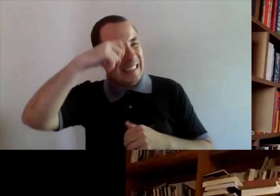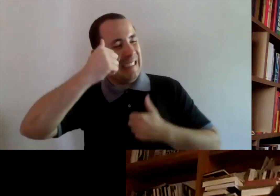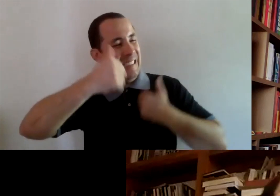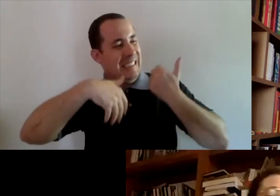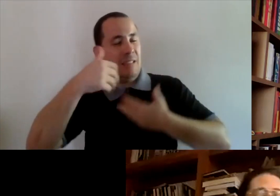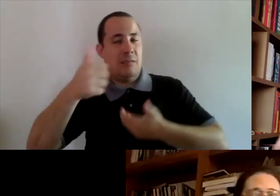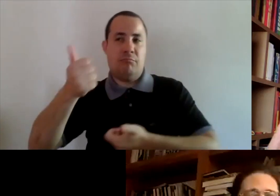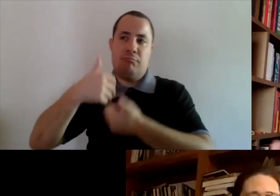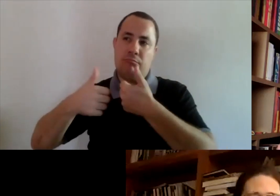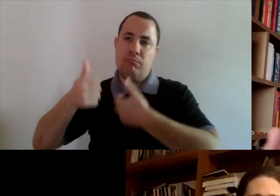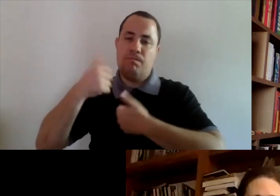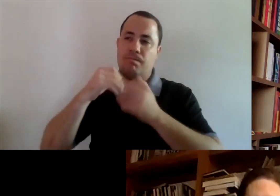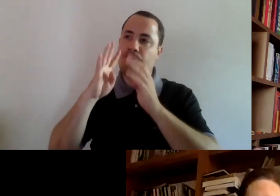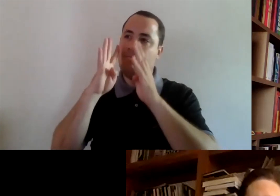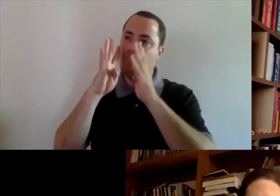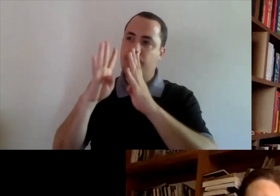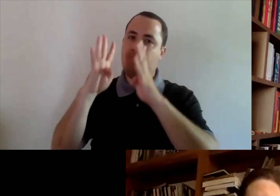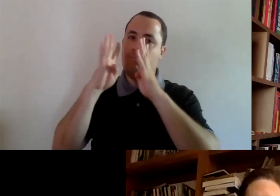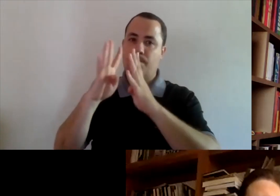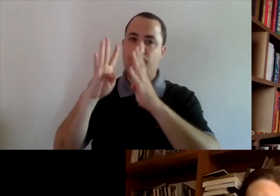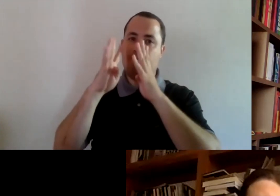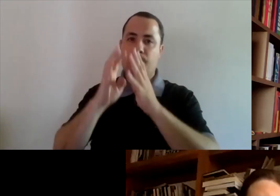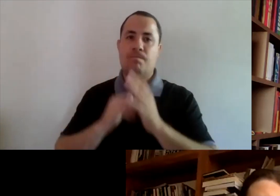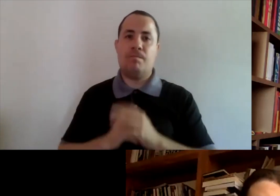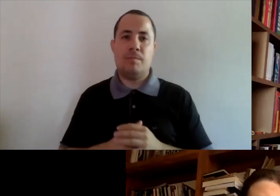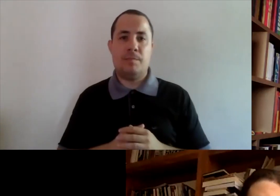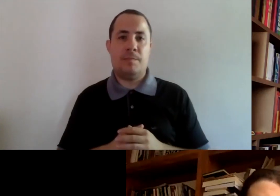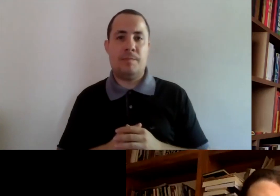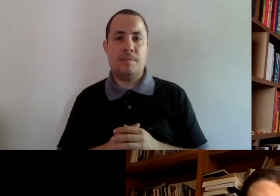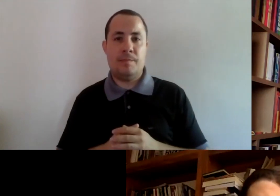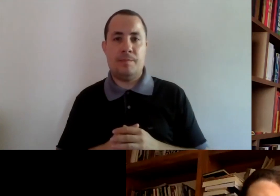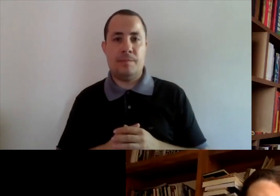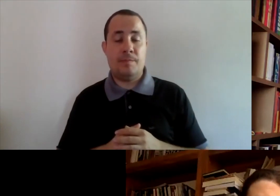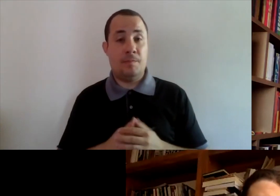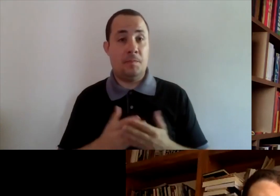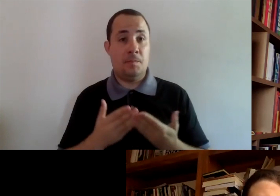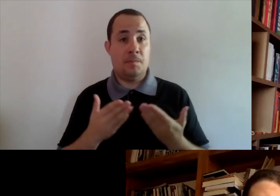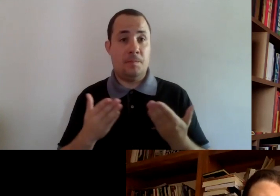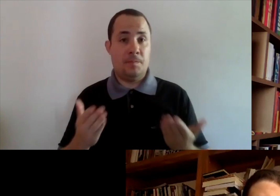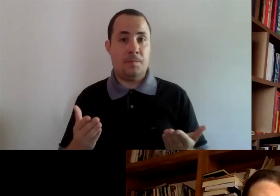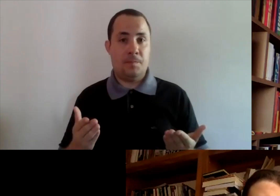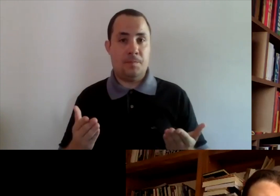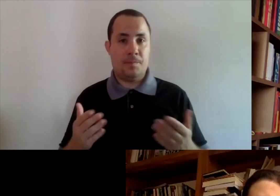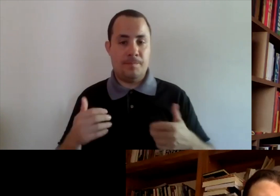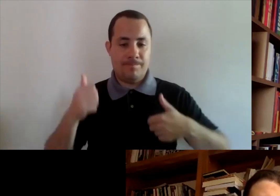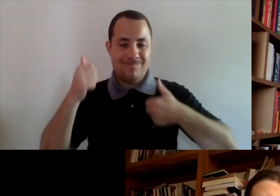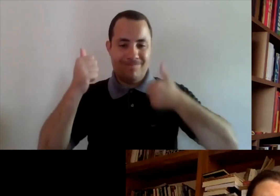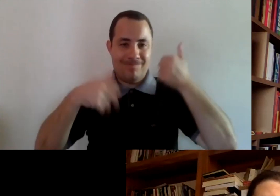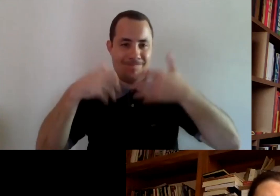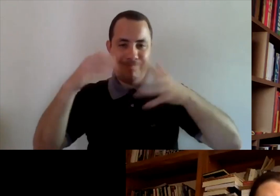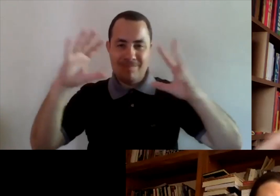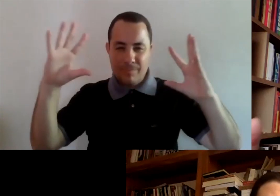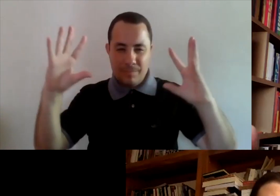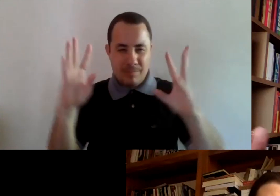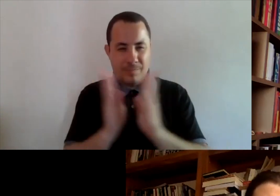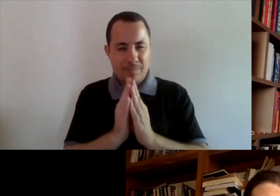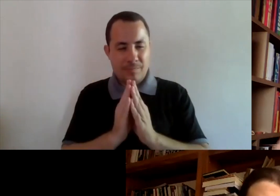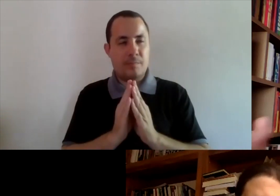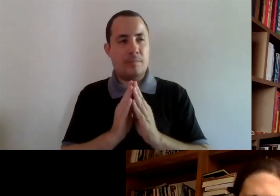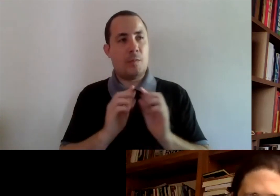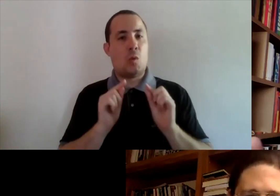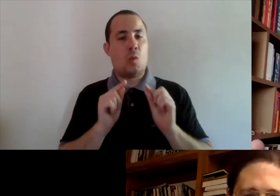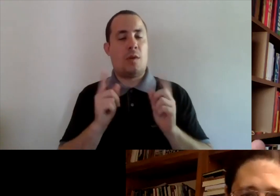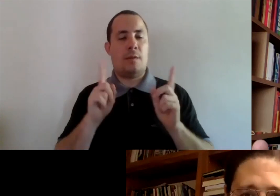circulação dos livros na nossa época, né? Então, é nesse quadro, né, que nós vamos nos movimentar.